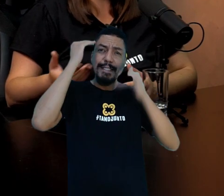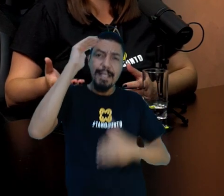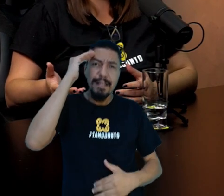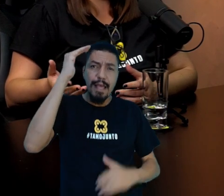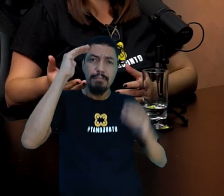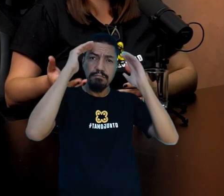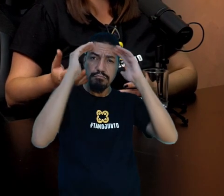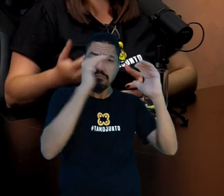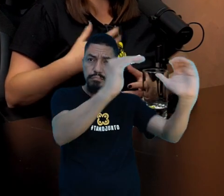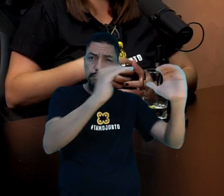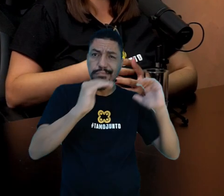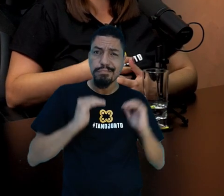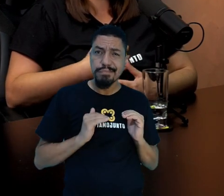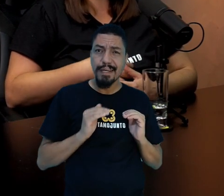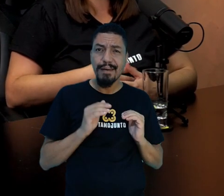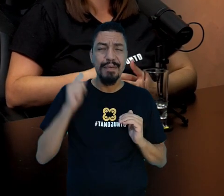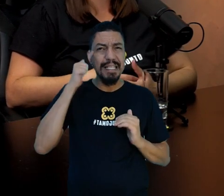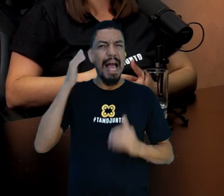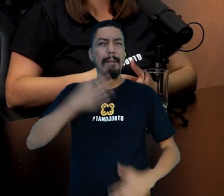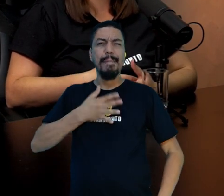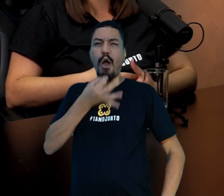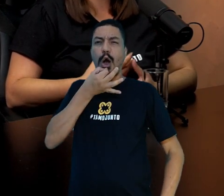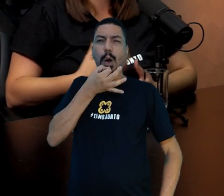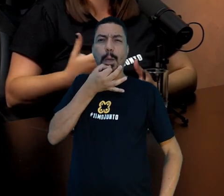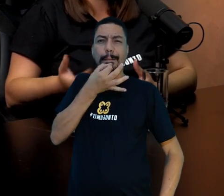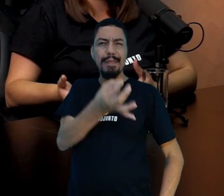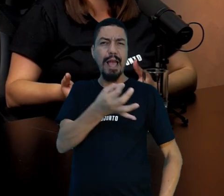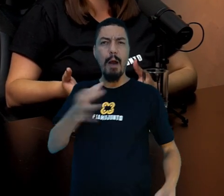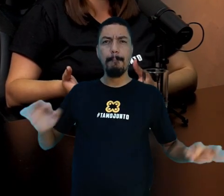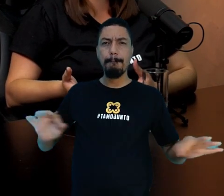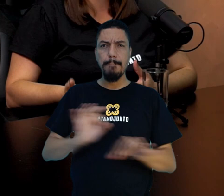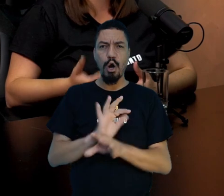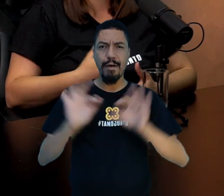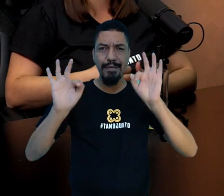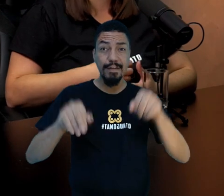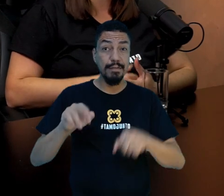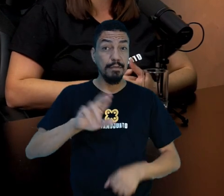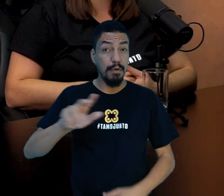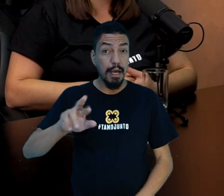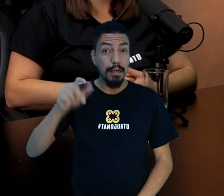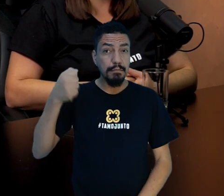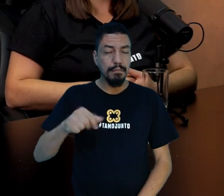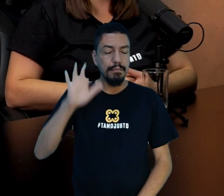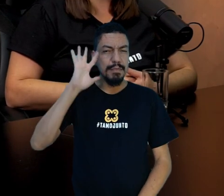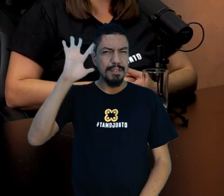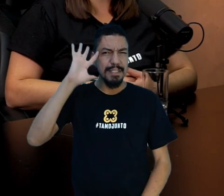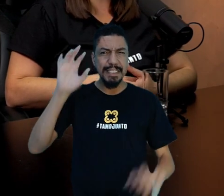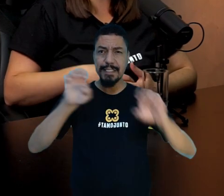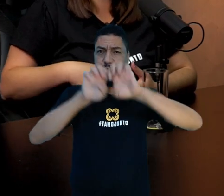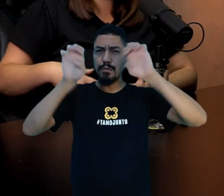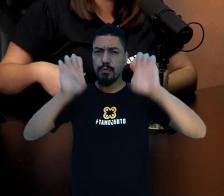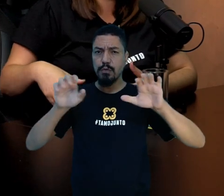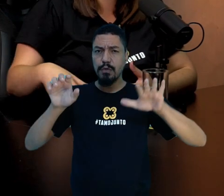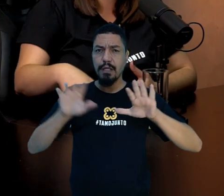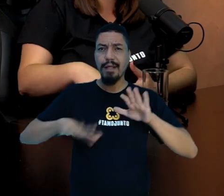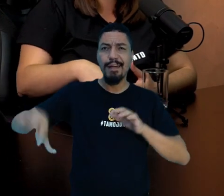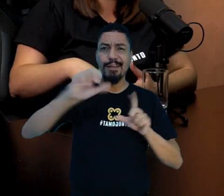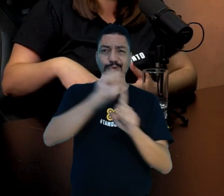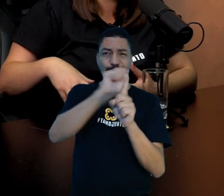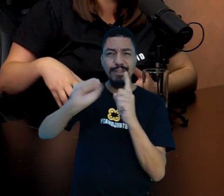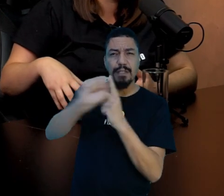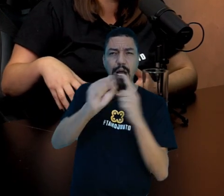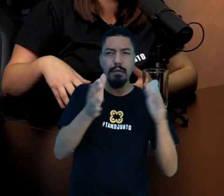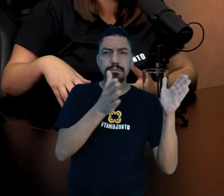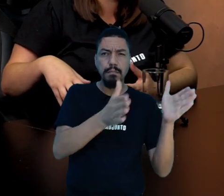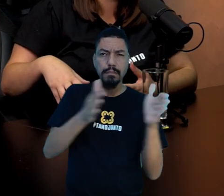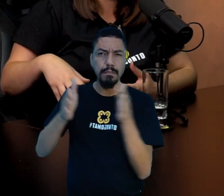o lado do outro e achar que é puramente sua opinião. E é muito mais do que isso, é estrutural, né? São condições que a